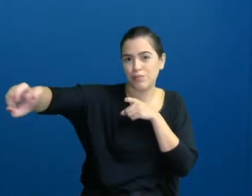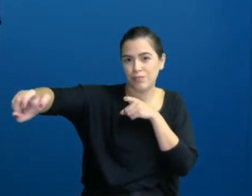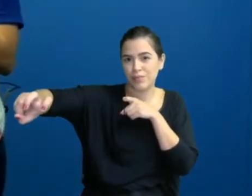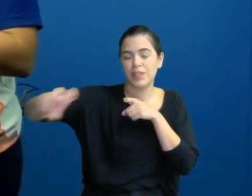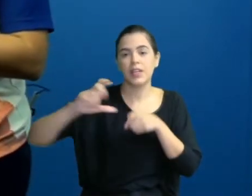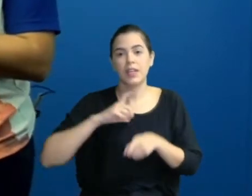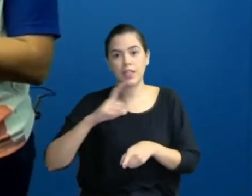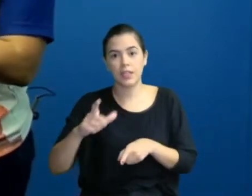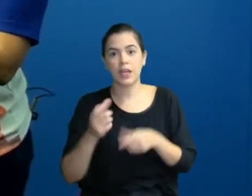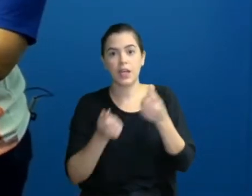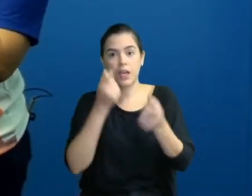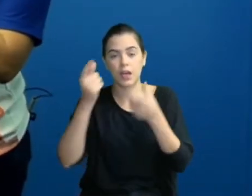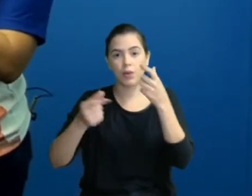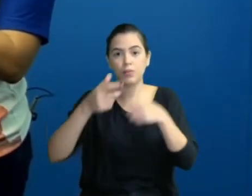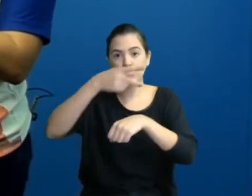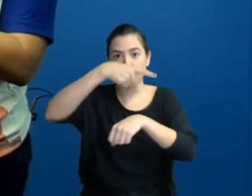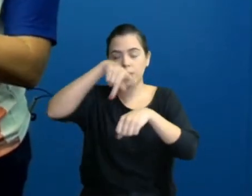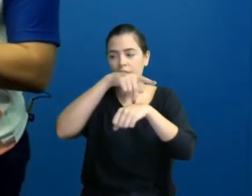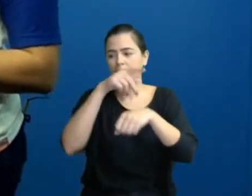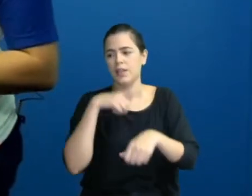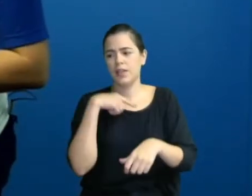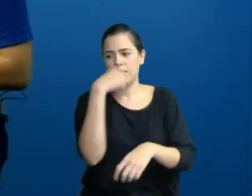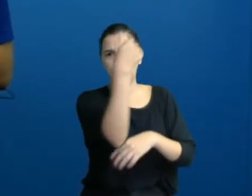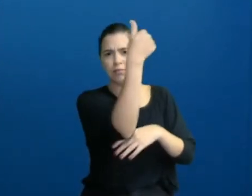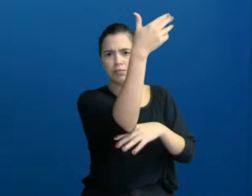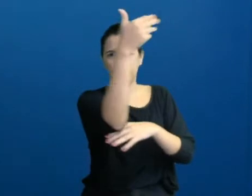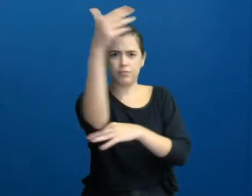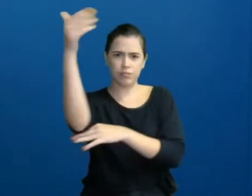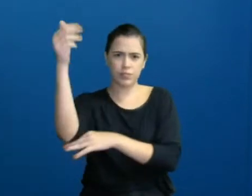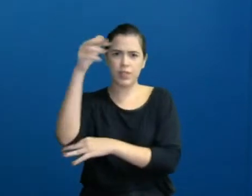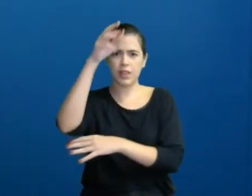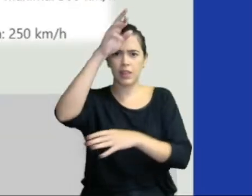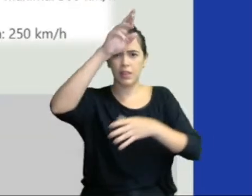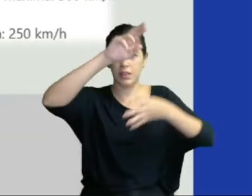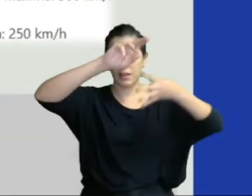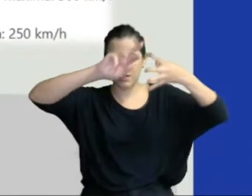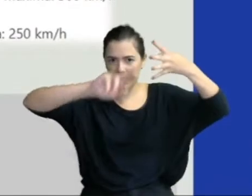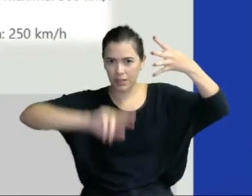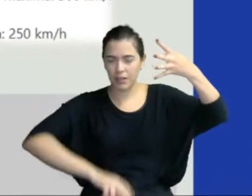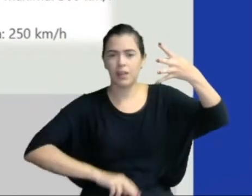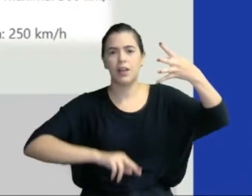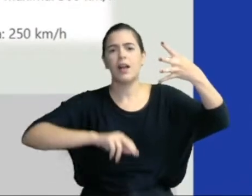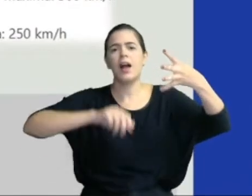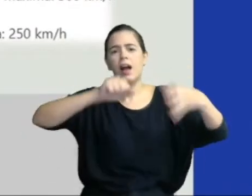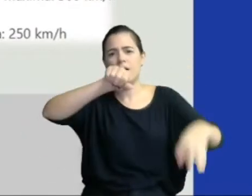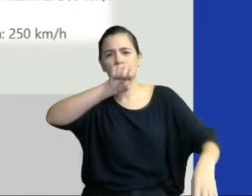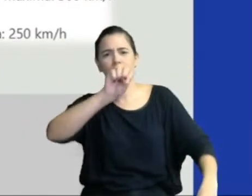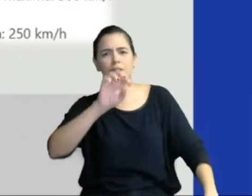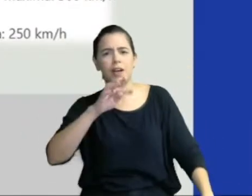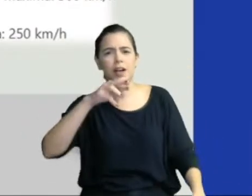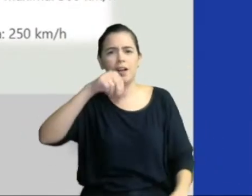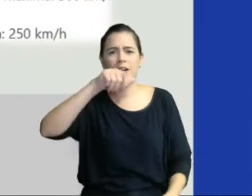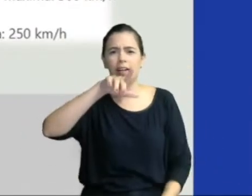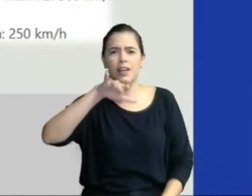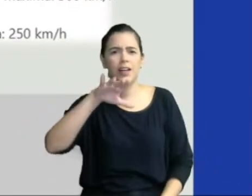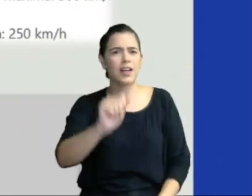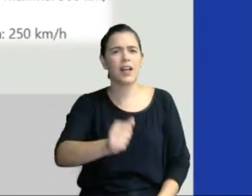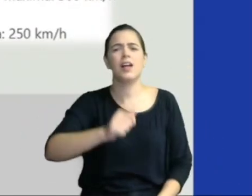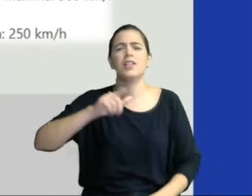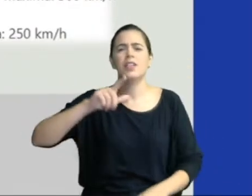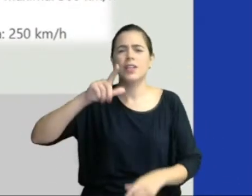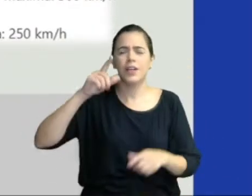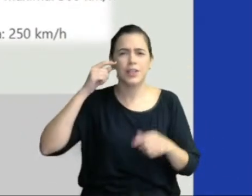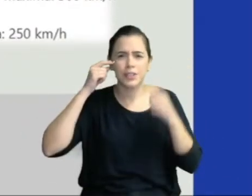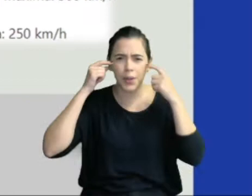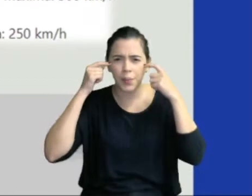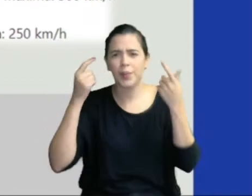em alguns países, tem aqui várias bandeiras de países diferentes, né? Temos a Alemanha, a Arábia Saudita, Austrália, Bélgica, Marrocos, Japão, Itália,